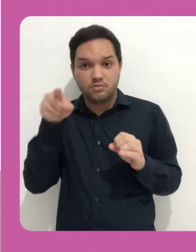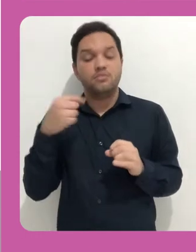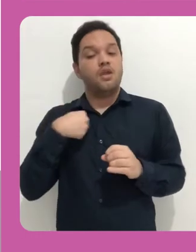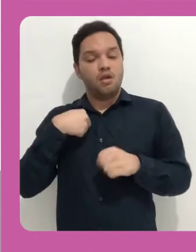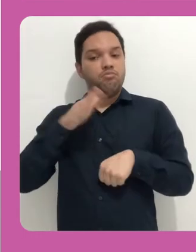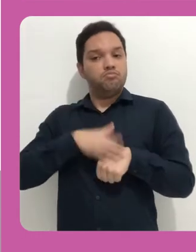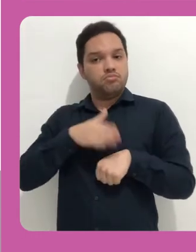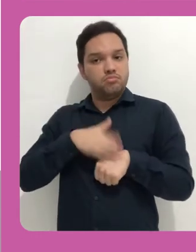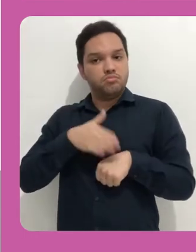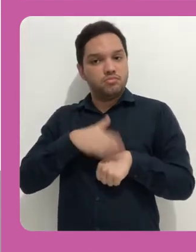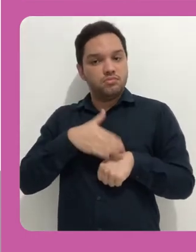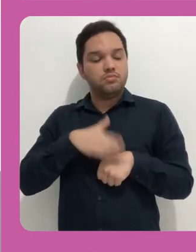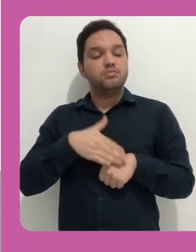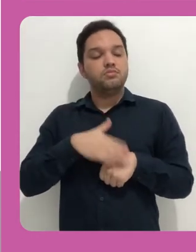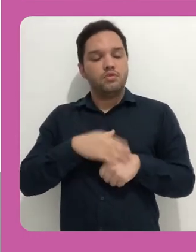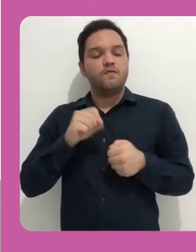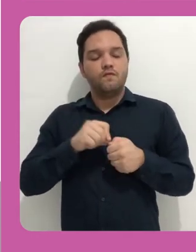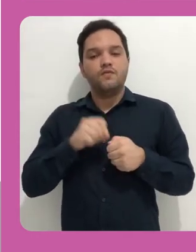avaliação.